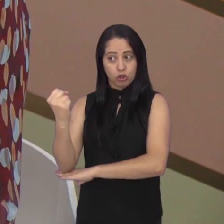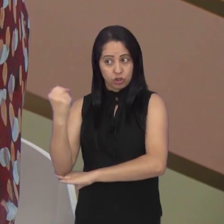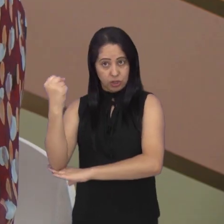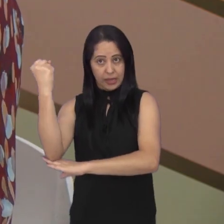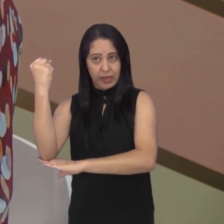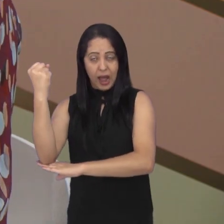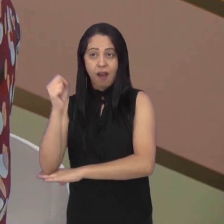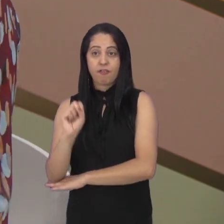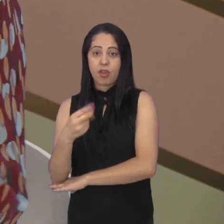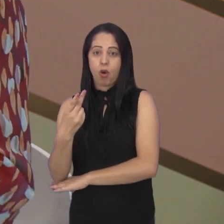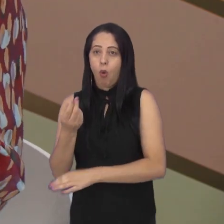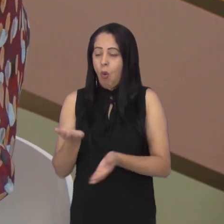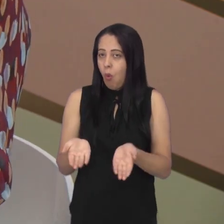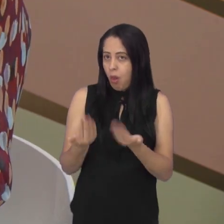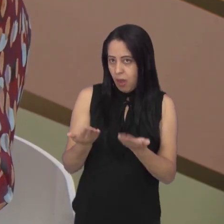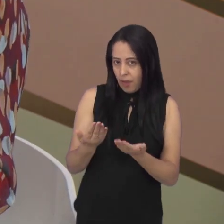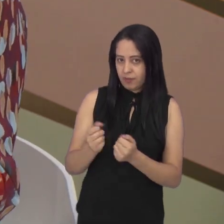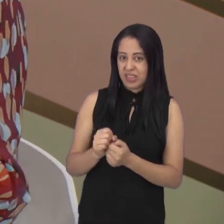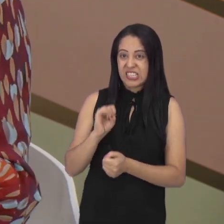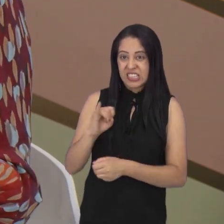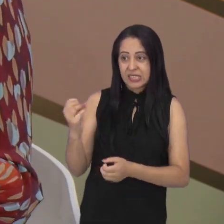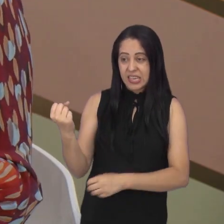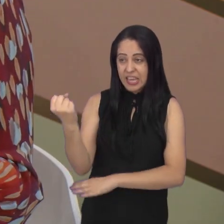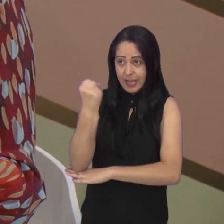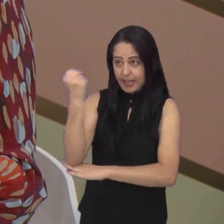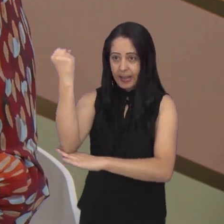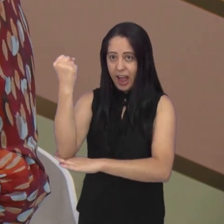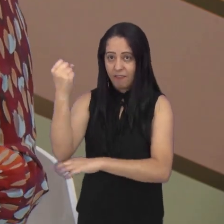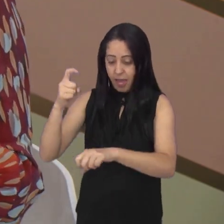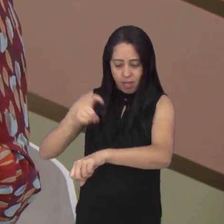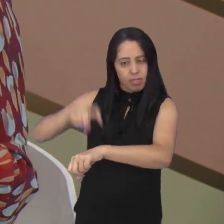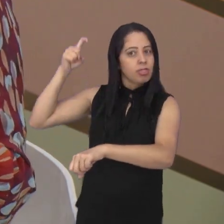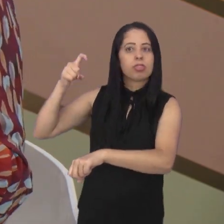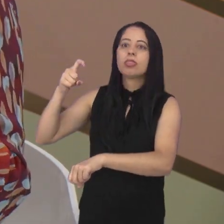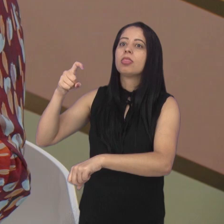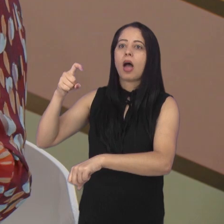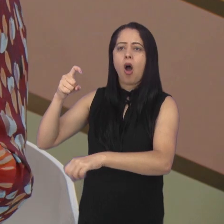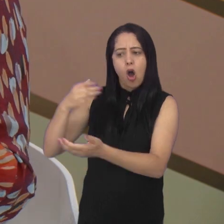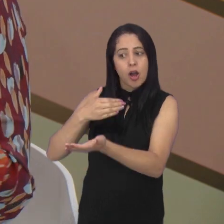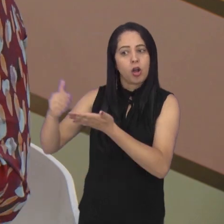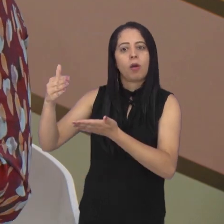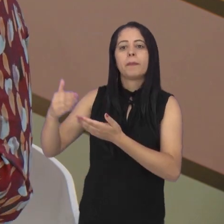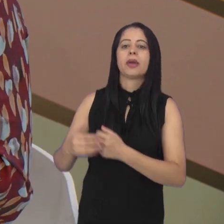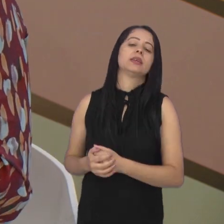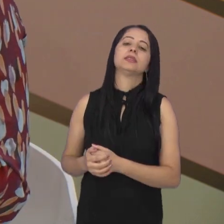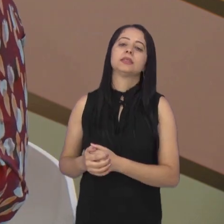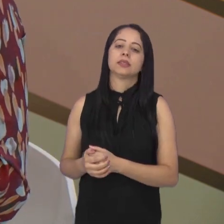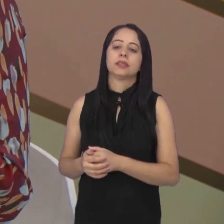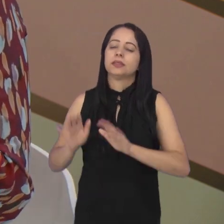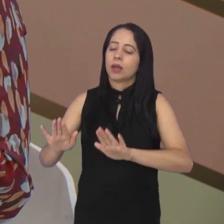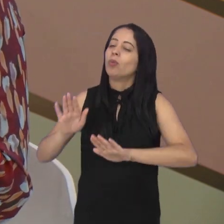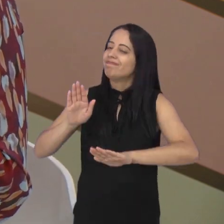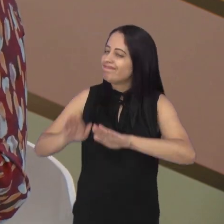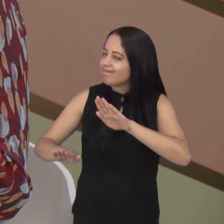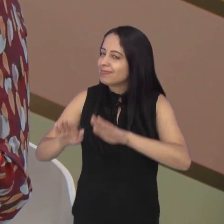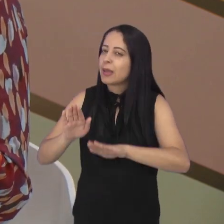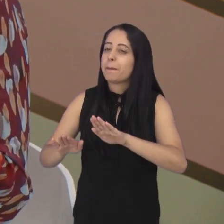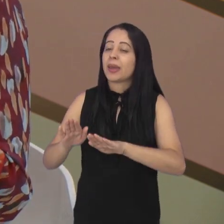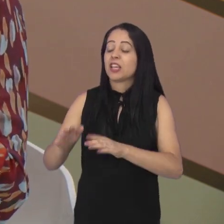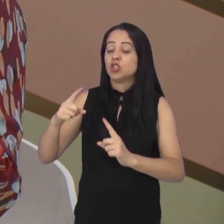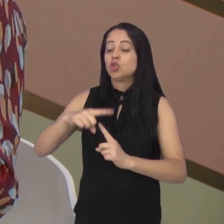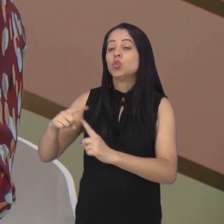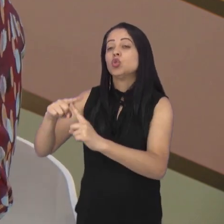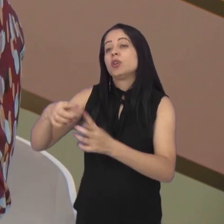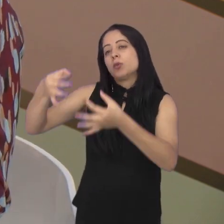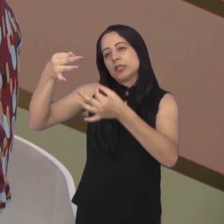grave. forte. Aí ela pode fazer uma anafilaxia, quando a gente tem uma reação imediata e o grande temido edema de glote. Sim. Então depende, assim,